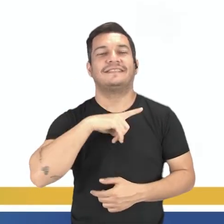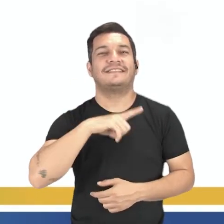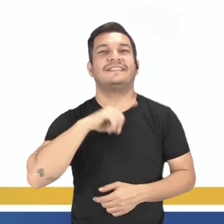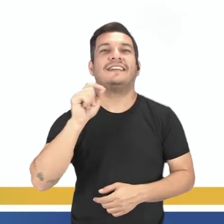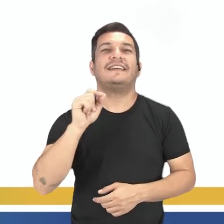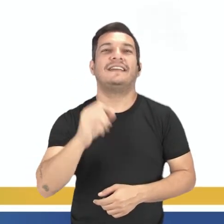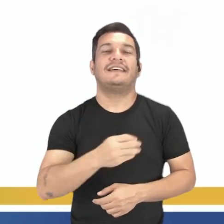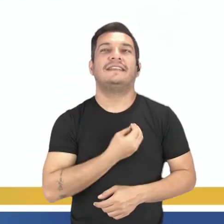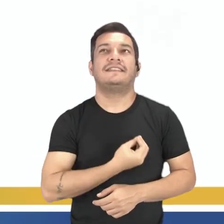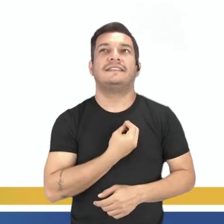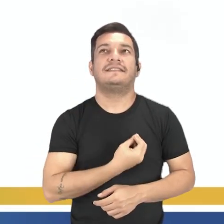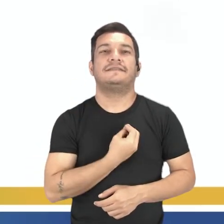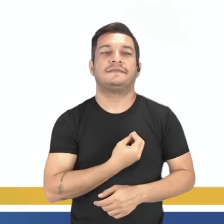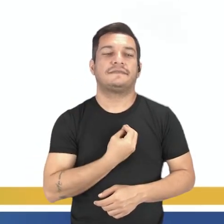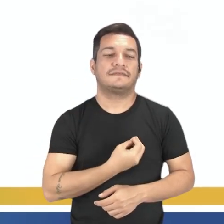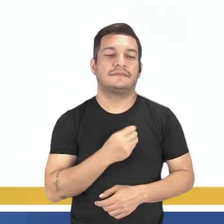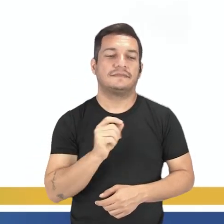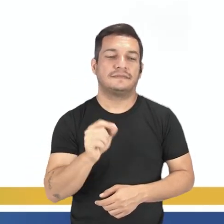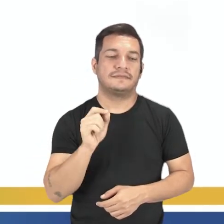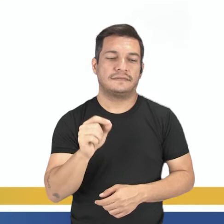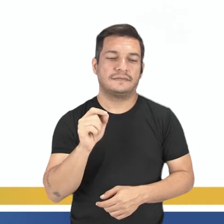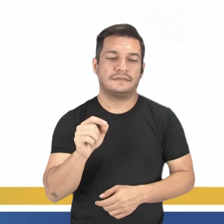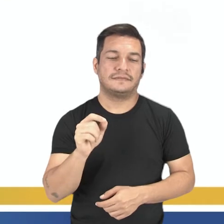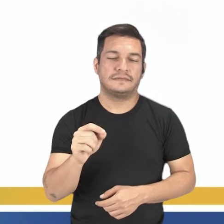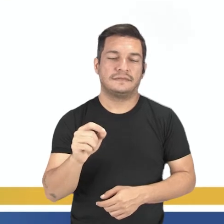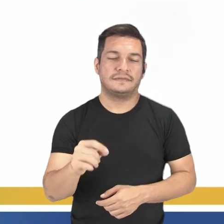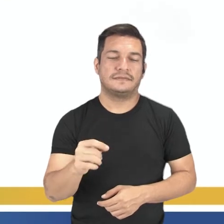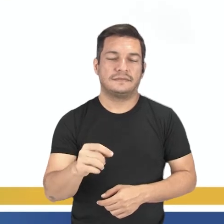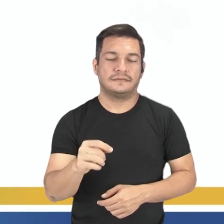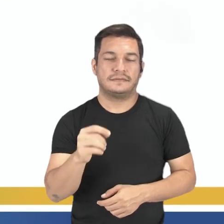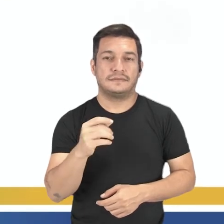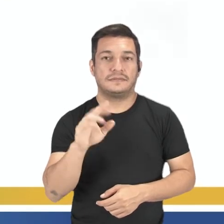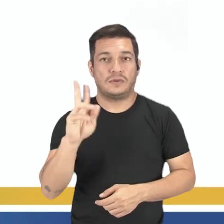a presença, né, de indivíduos